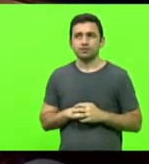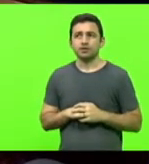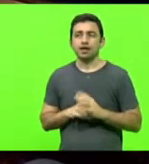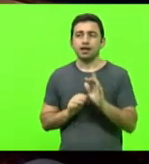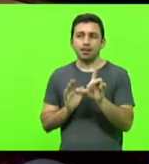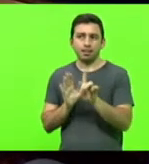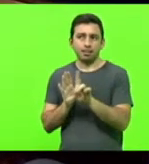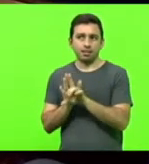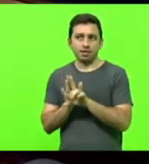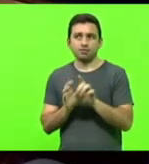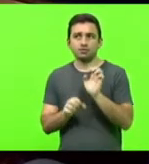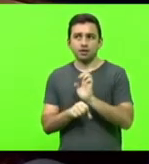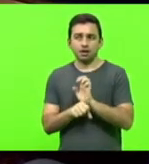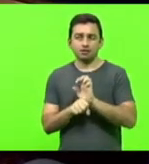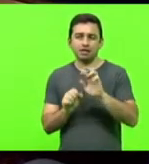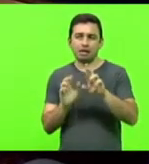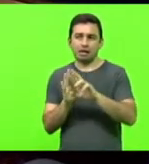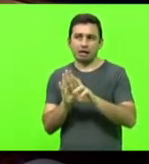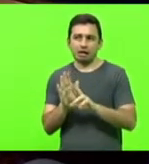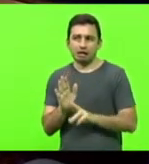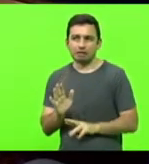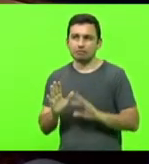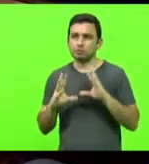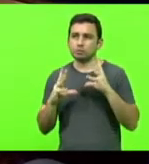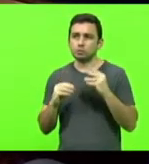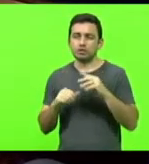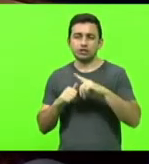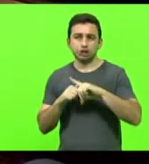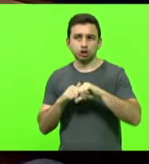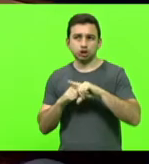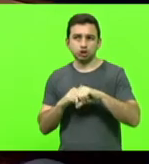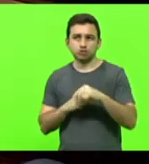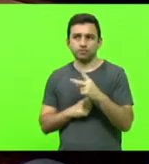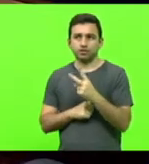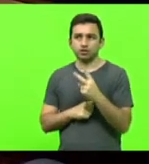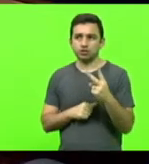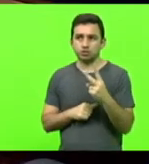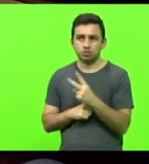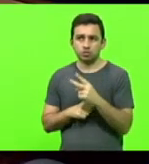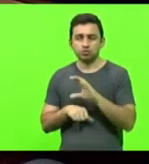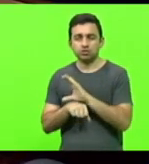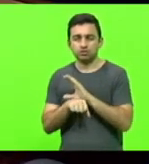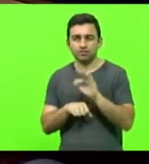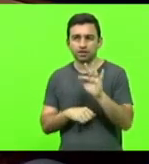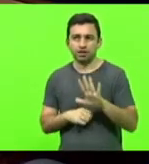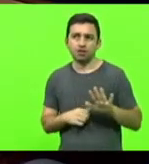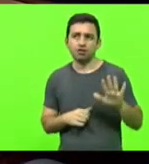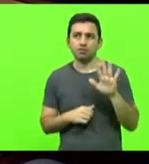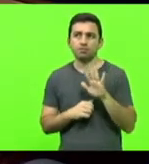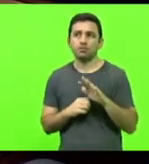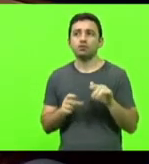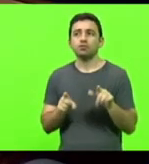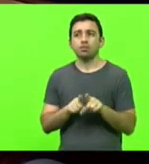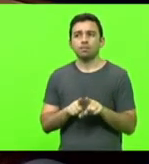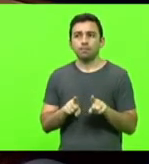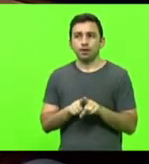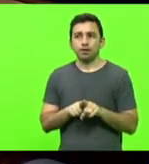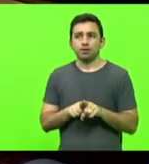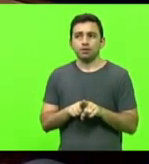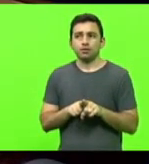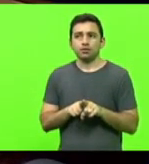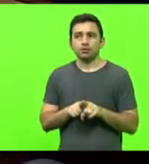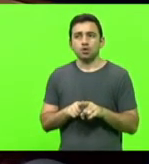em todas as normas previstas, aí, principalmente no artigo 22 da Constituição Federal, bem como também em